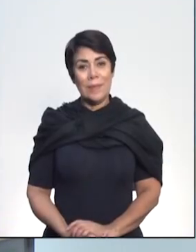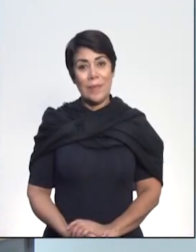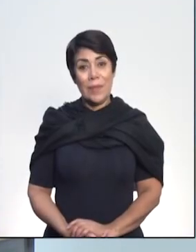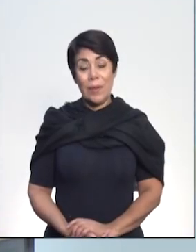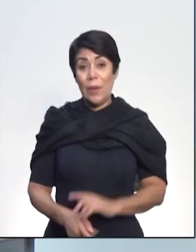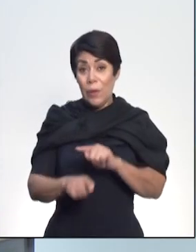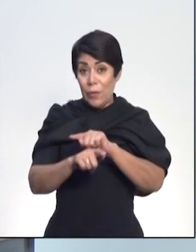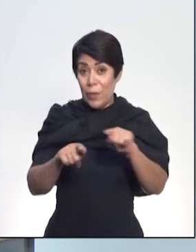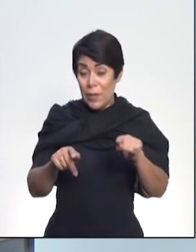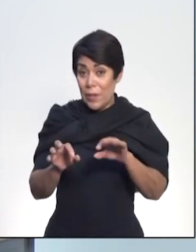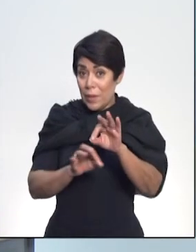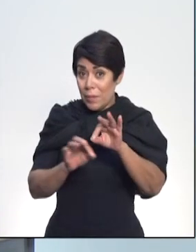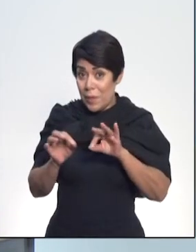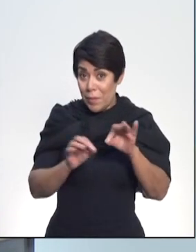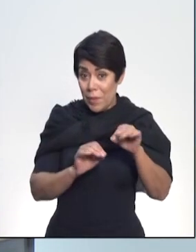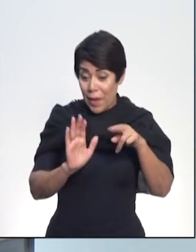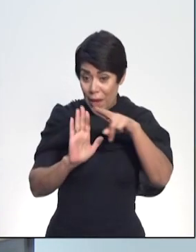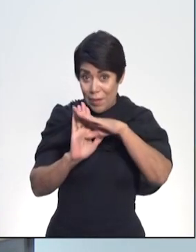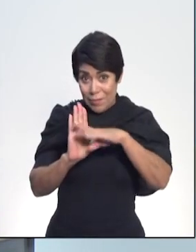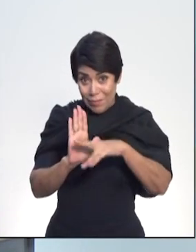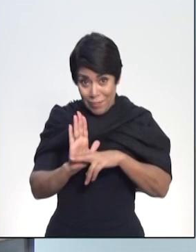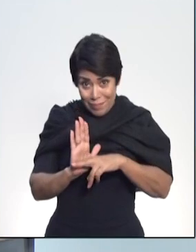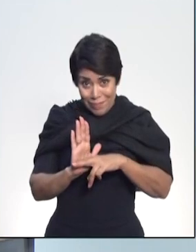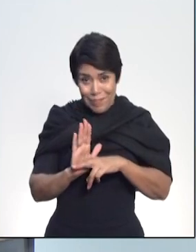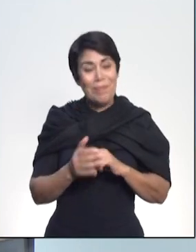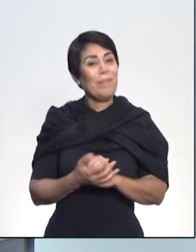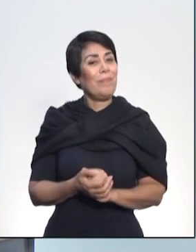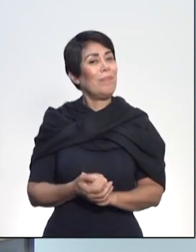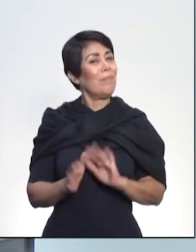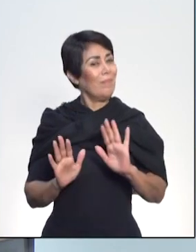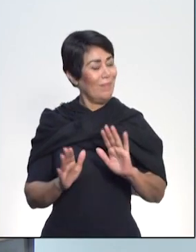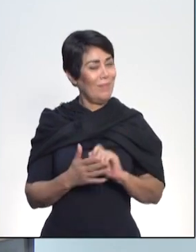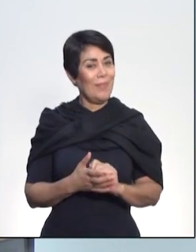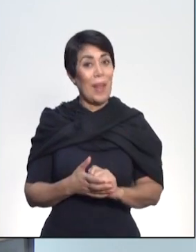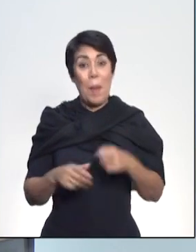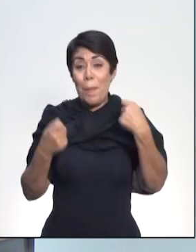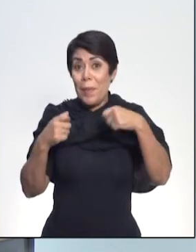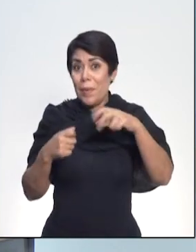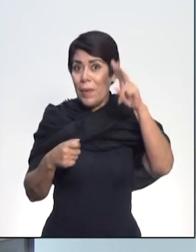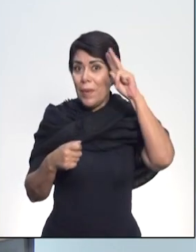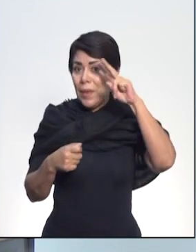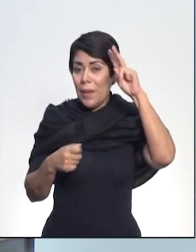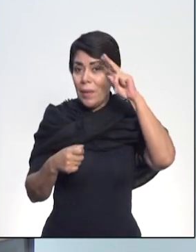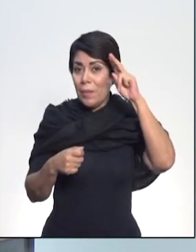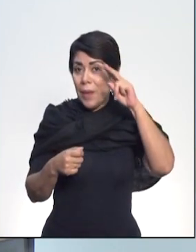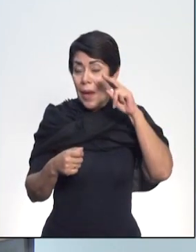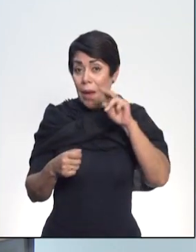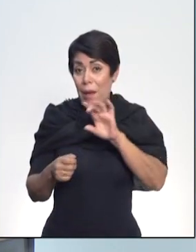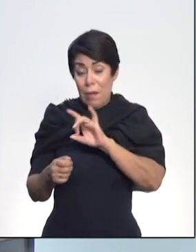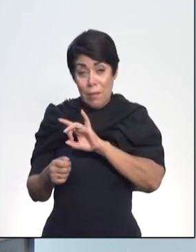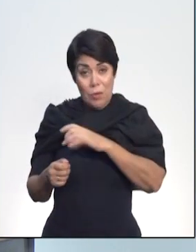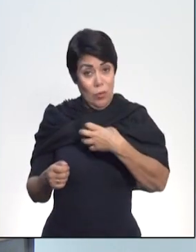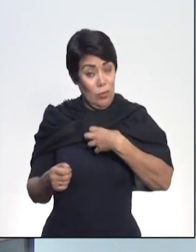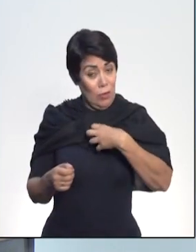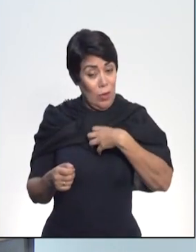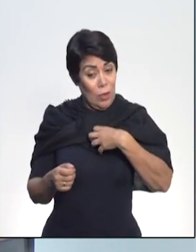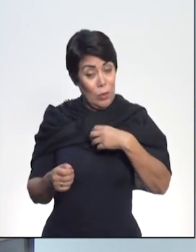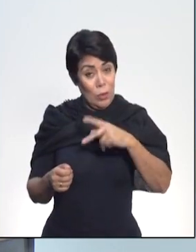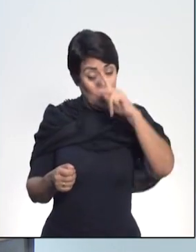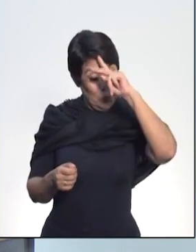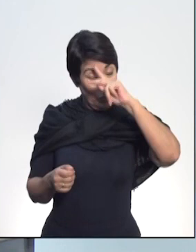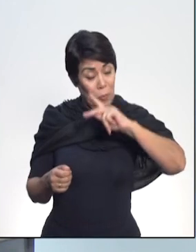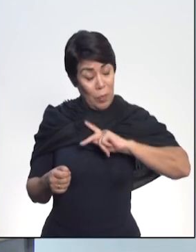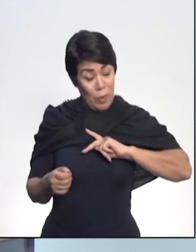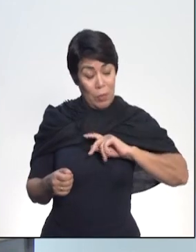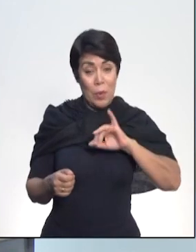elaboraram o roteiro de estudo de vocês, lembrem de focar na peculiaridade de cada um. Então, se a sua dificuldade maior,